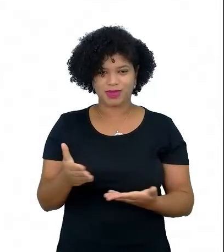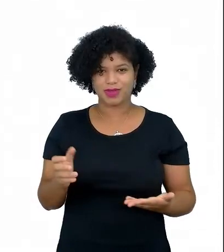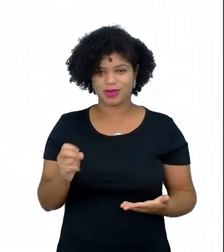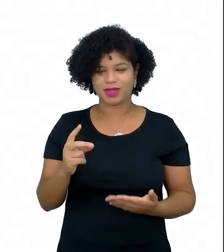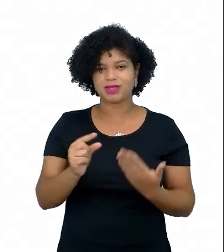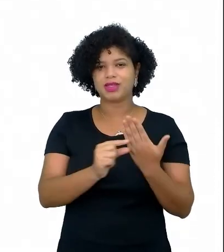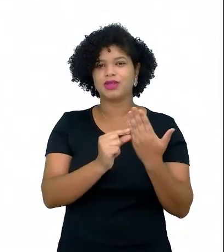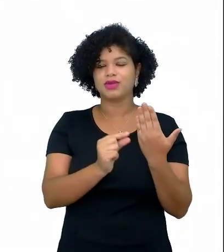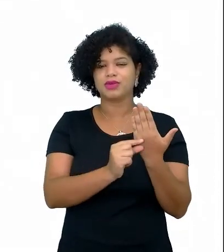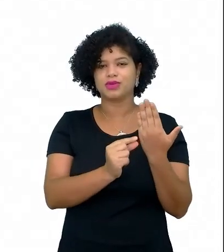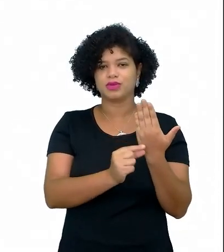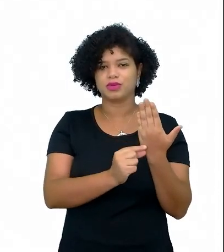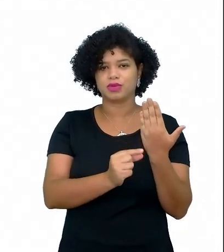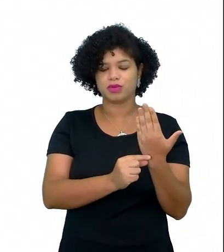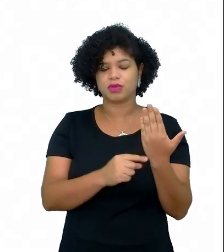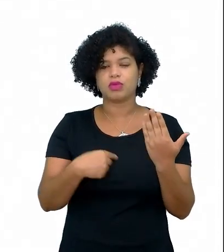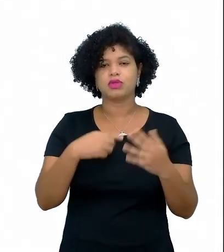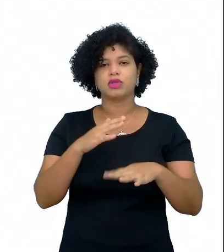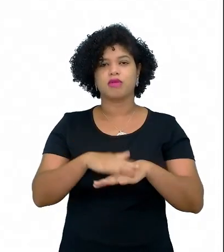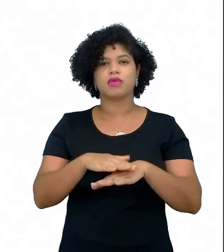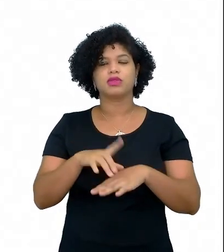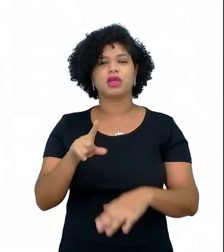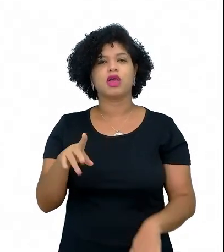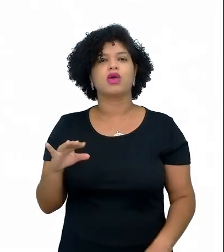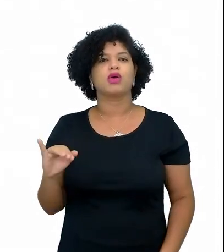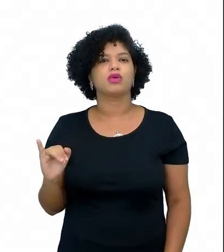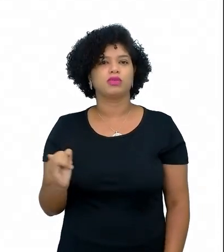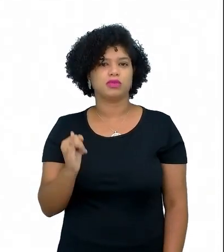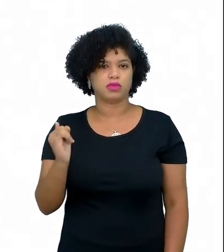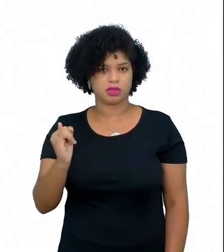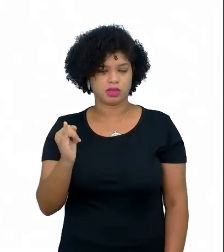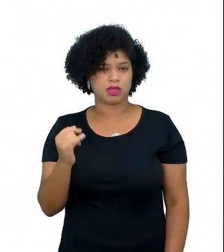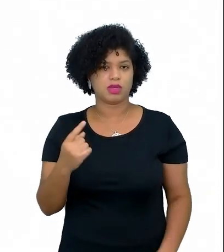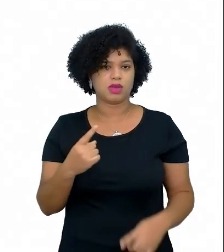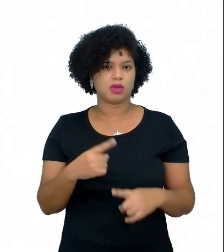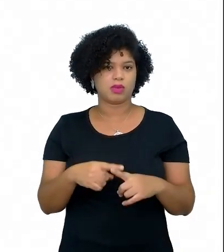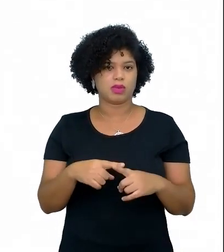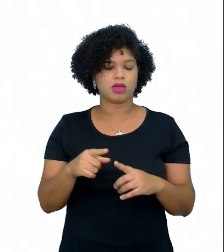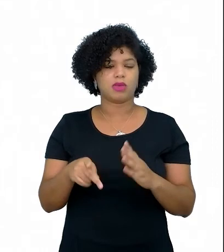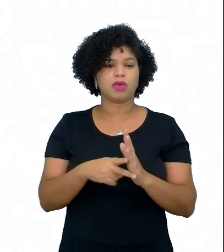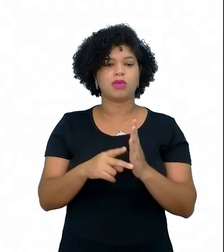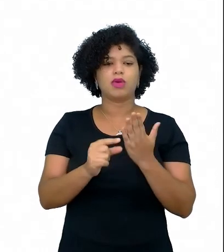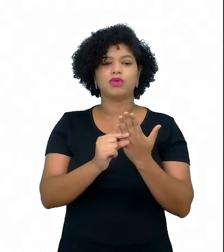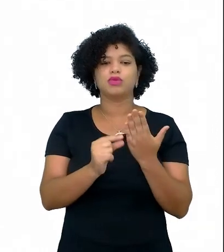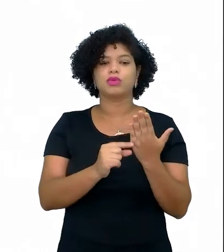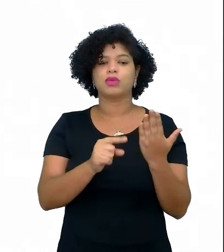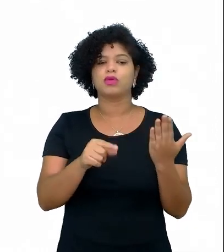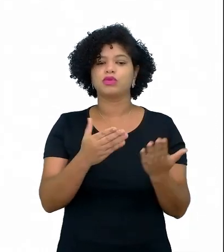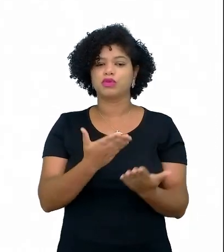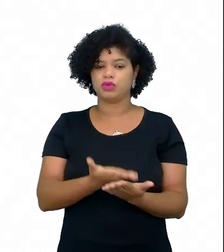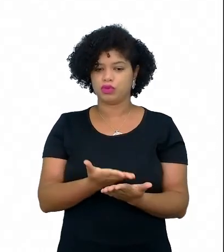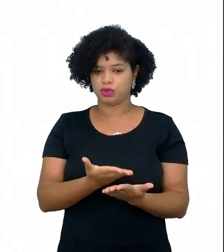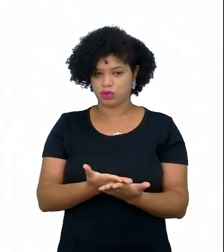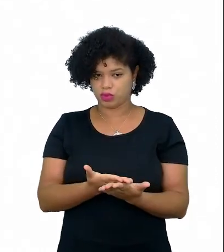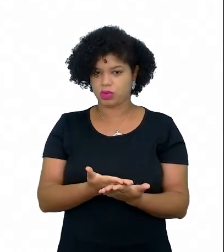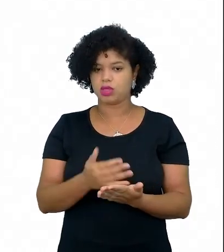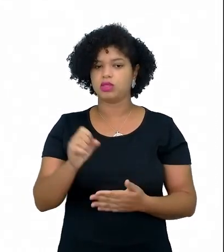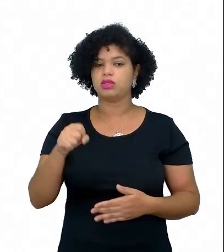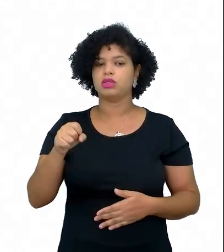nossas referências que nós estamos trabalhando é muito importante, porque serve de base para vocês estudarem, serve de base para